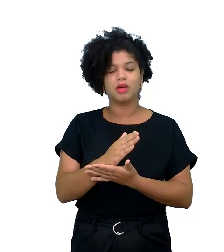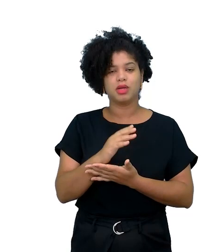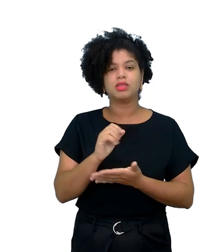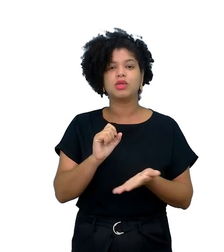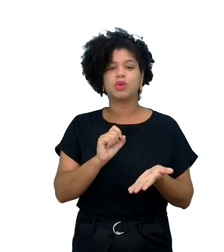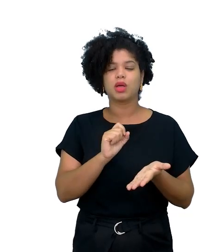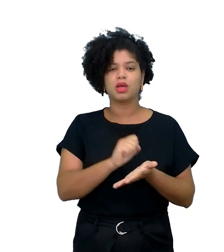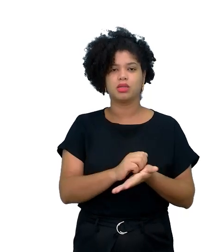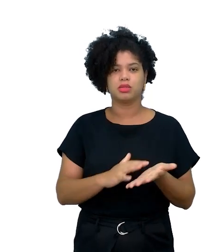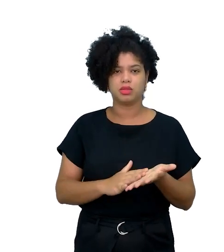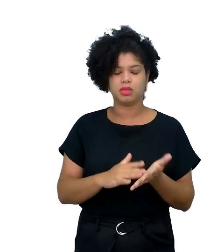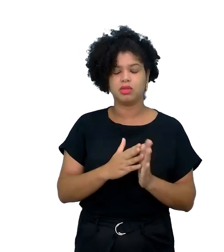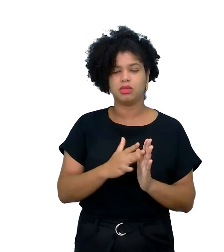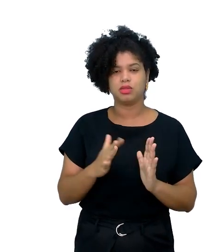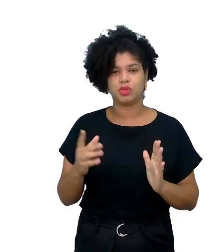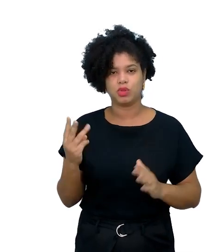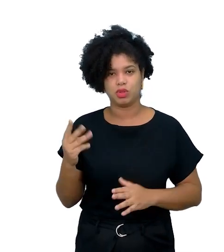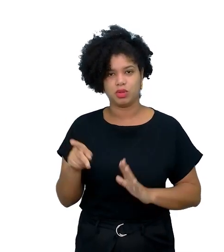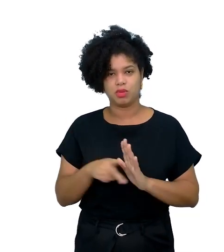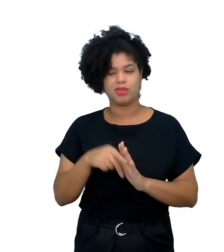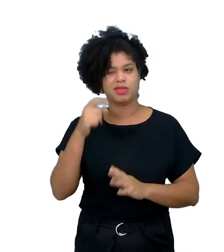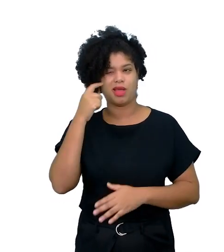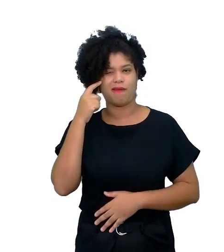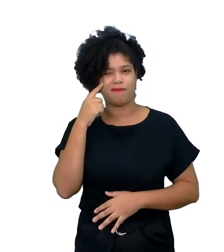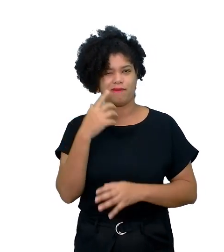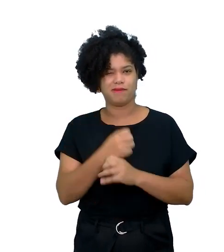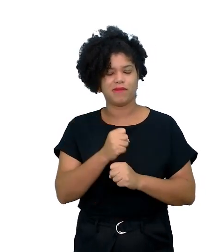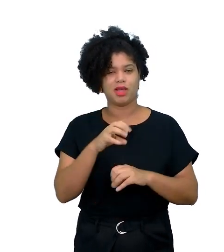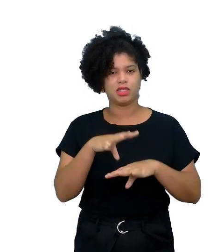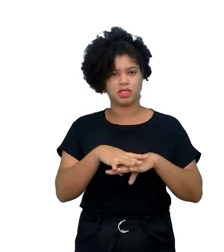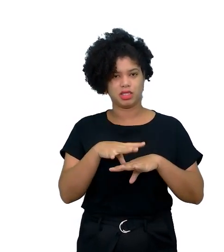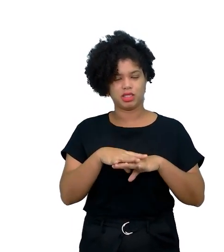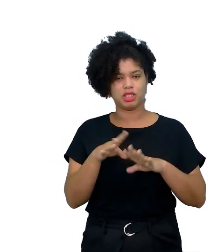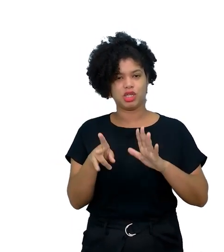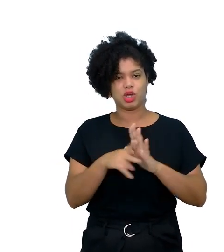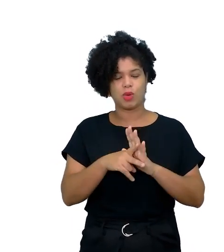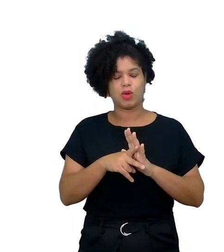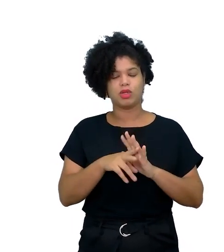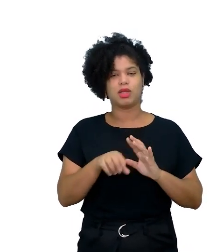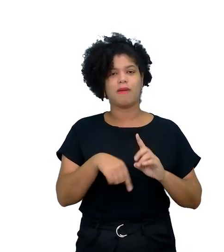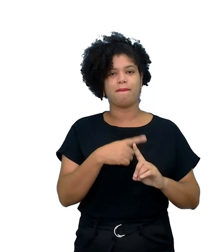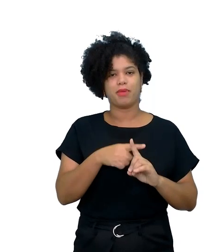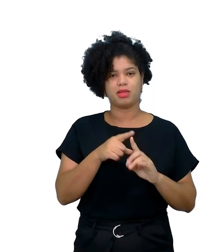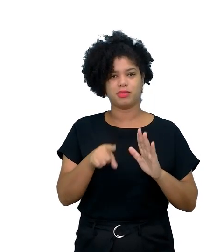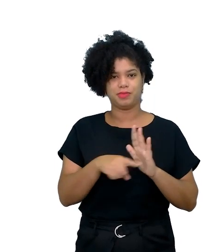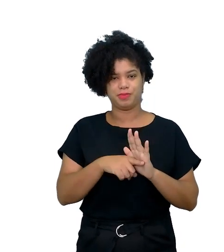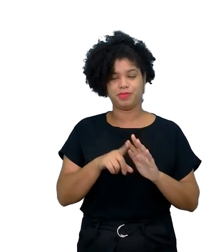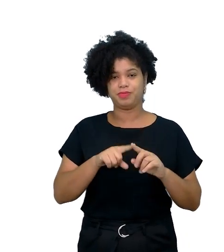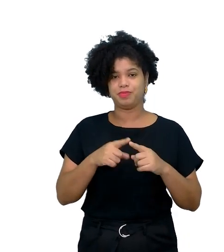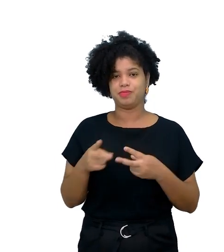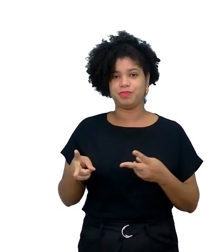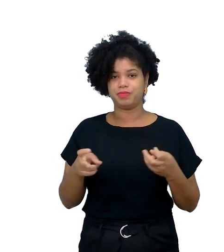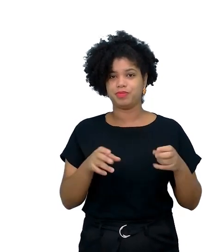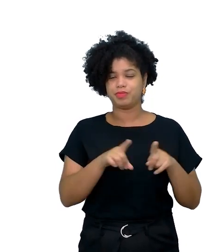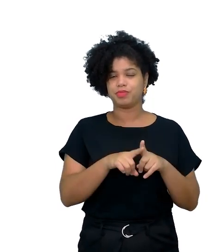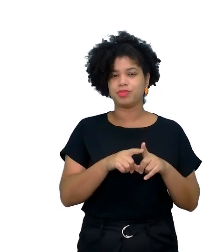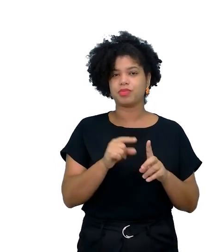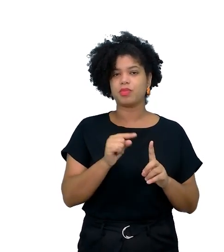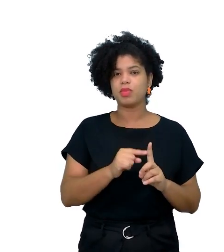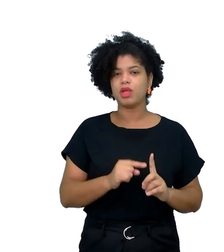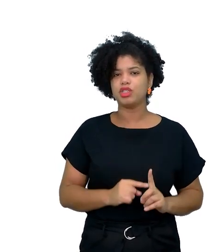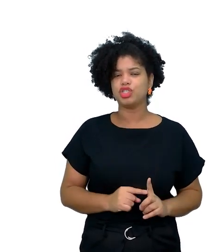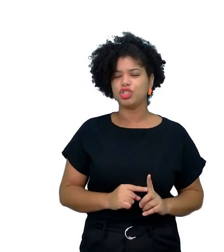3, o pensamento aritmético, as operações do campo aditivo, mas observando aí o tipo